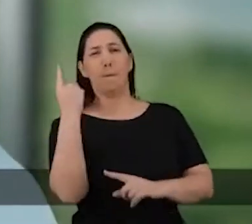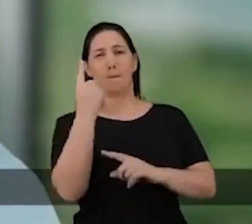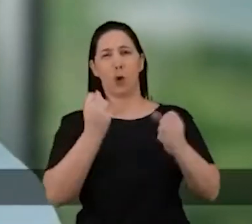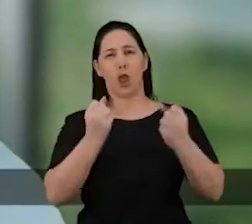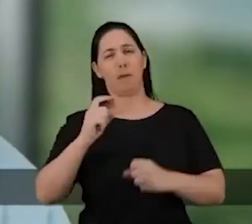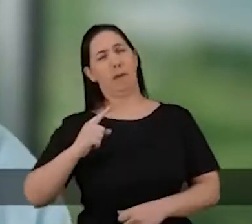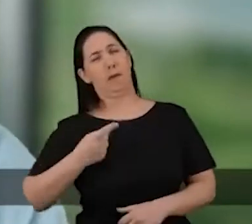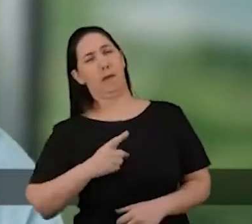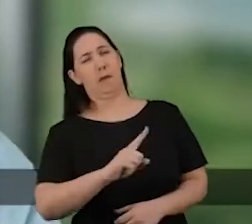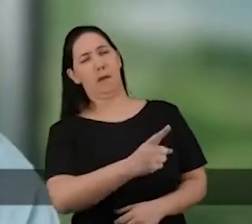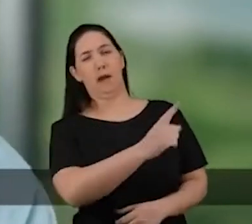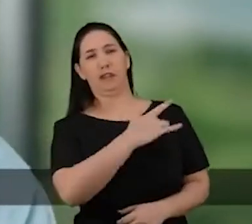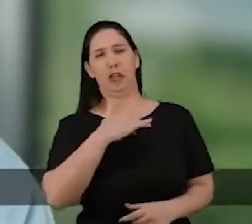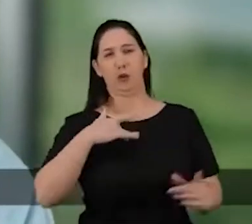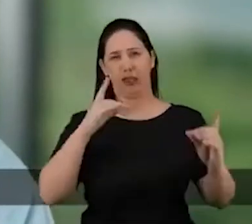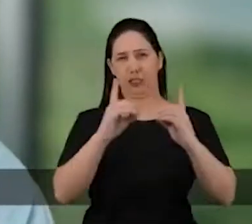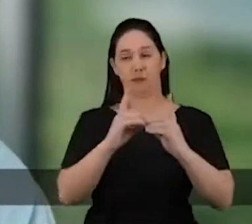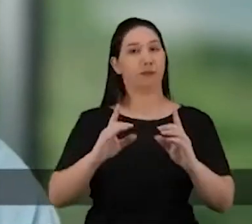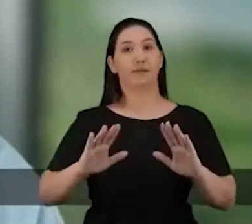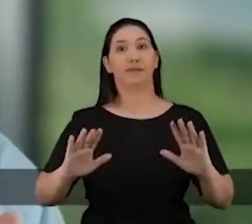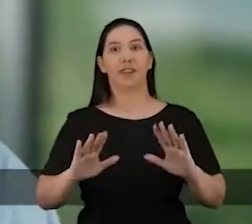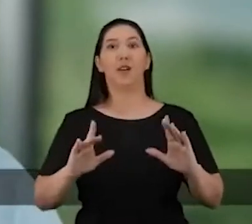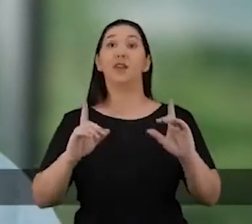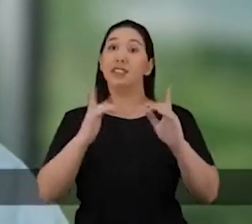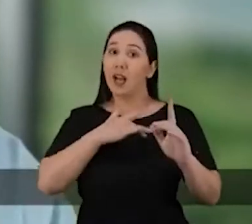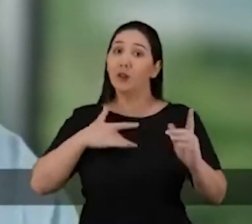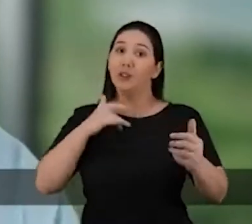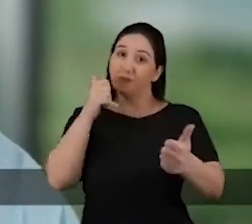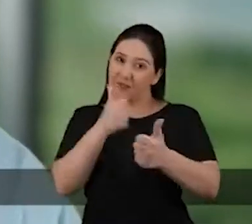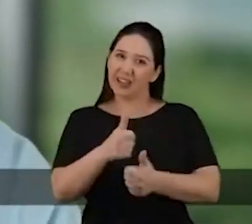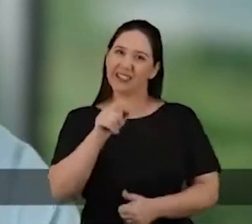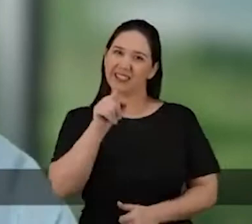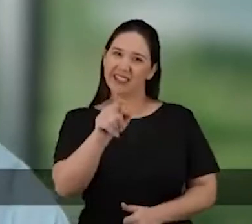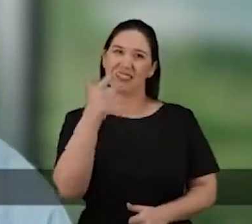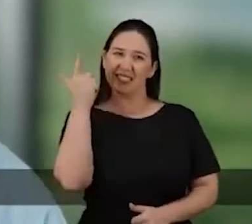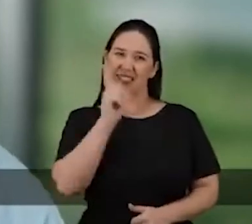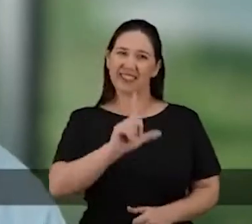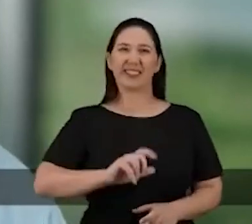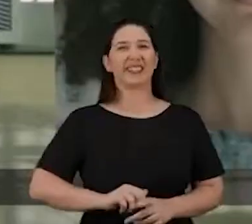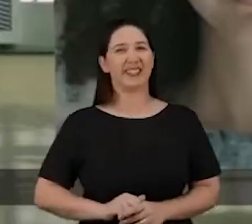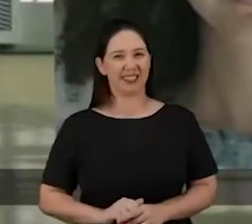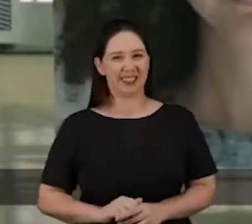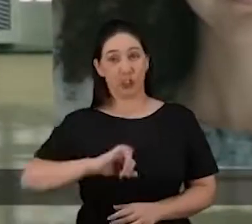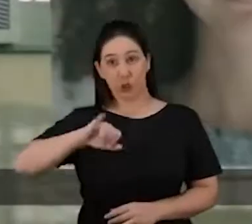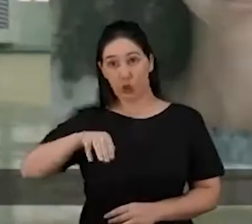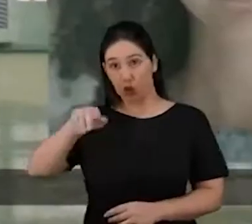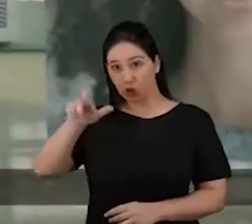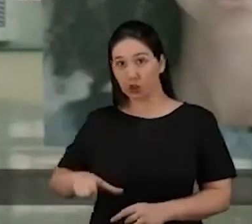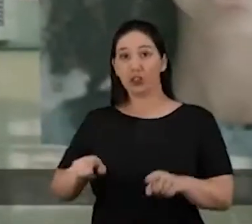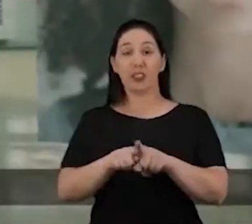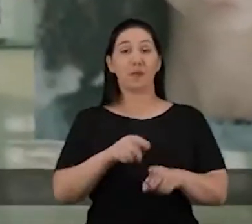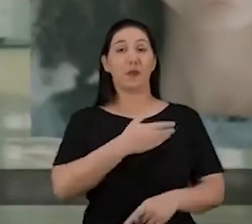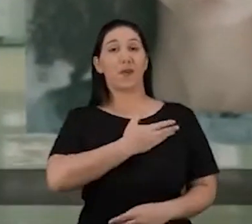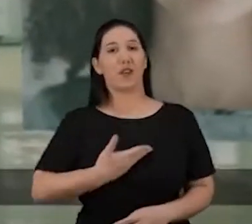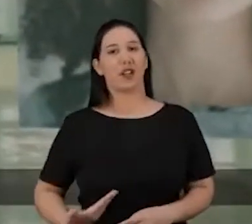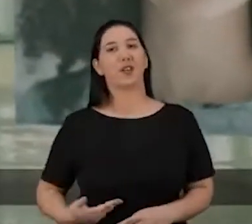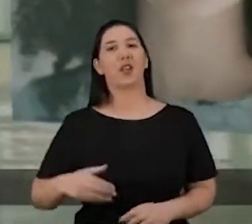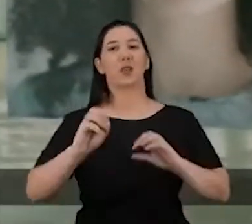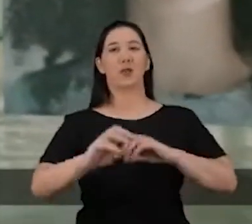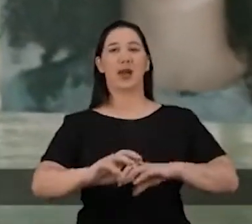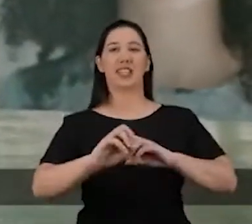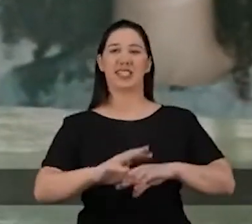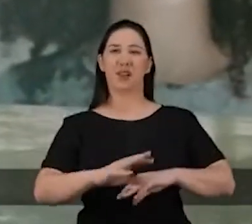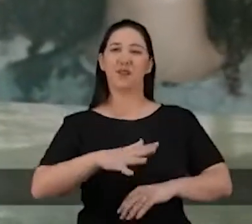de ambulância em busca de saúde, é a saúde que vai para perto de você. Jorginho também vai ser o governador